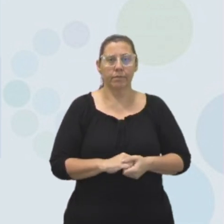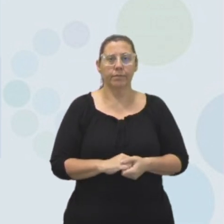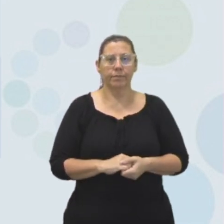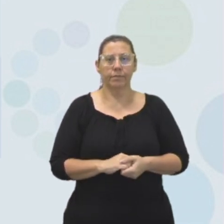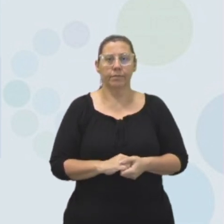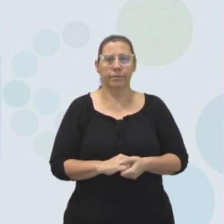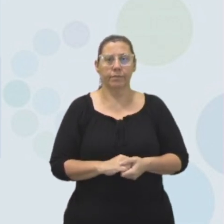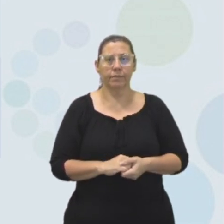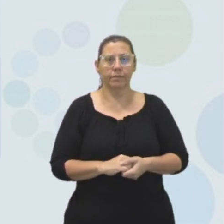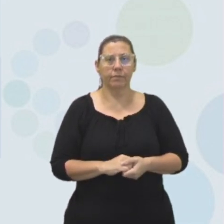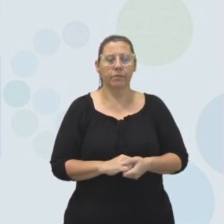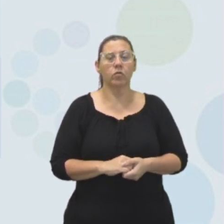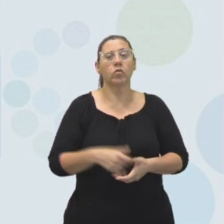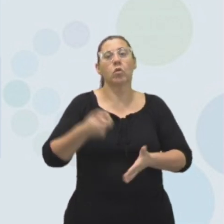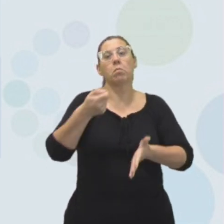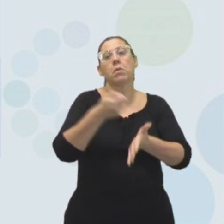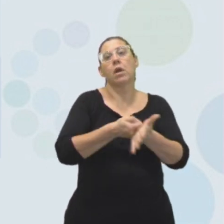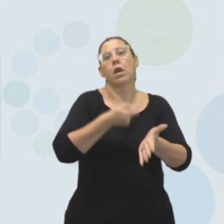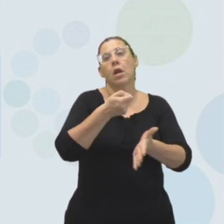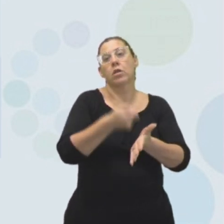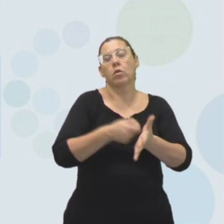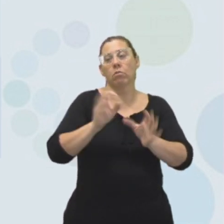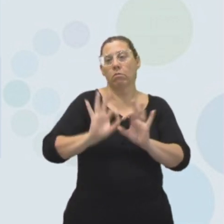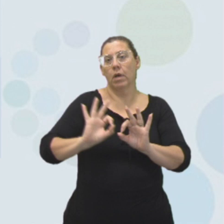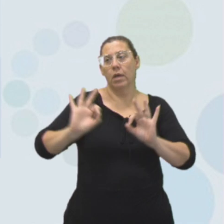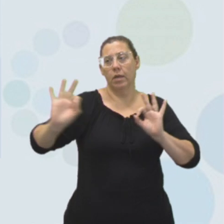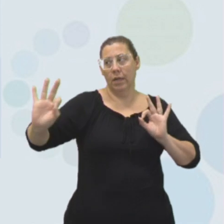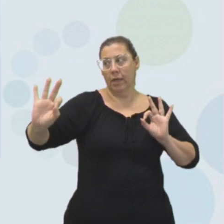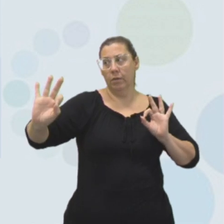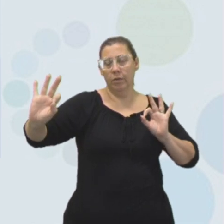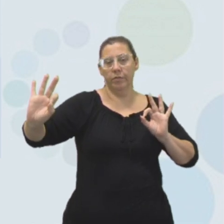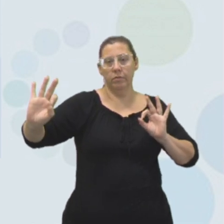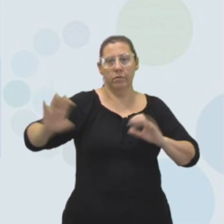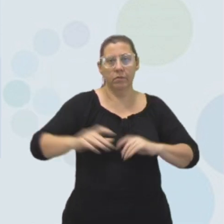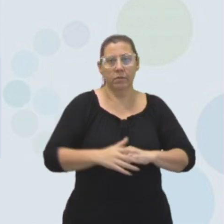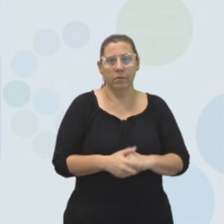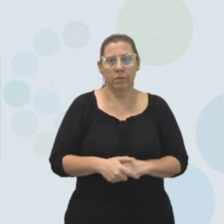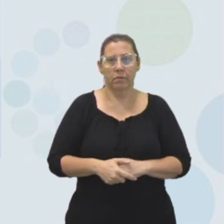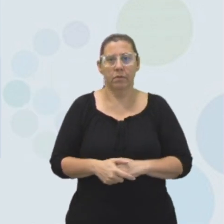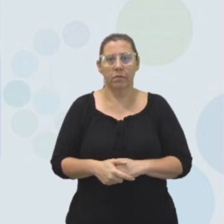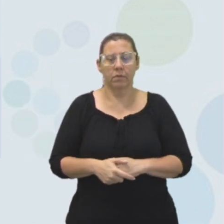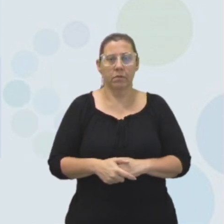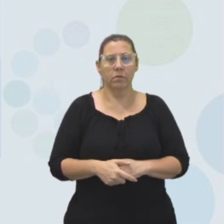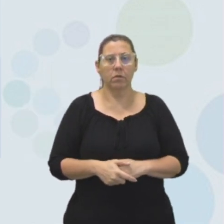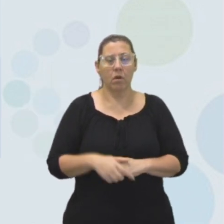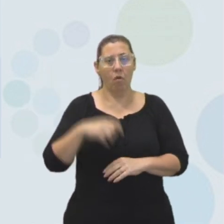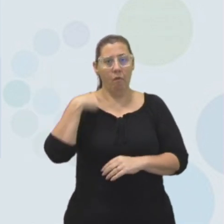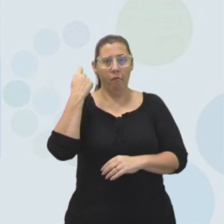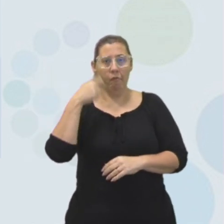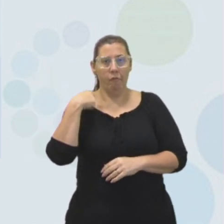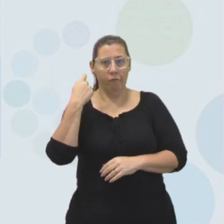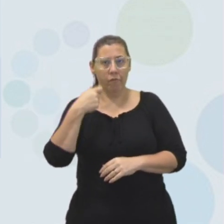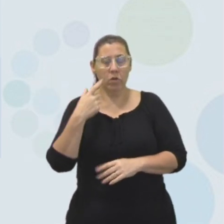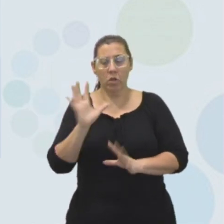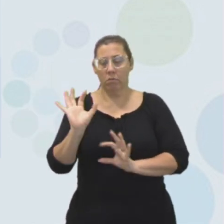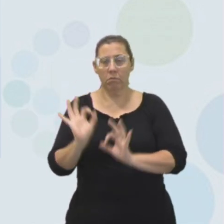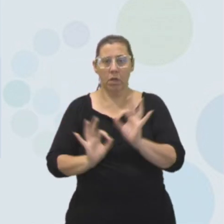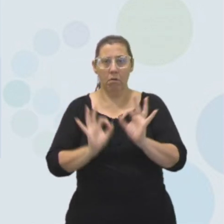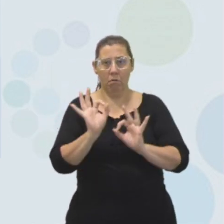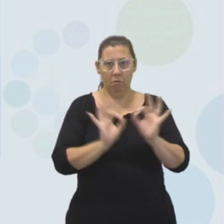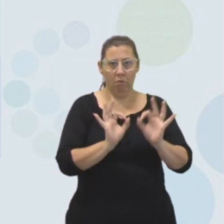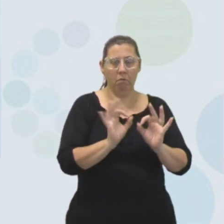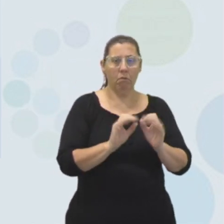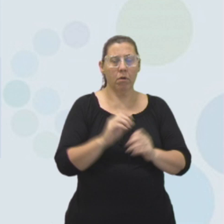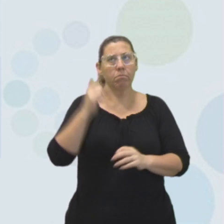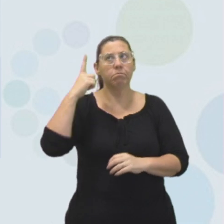Pela né, a obrigatoriedade da distância, mas a produção de vídeos e a nossa criatividade foi